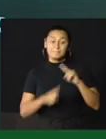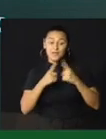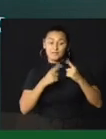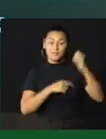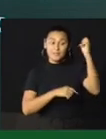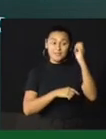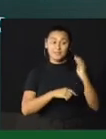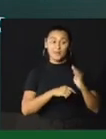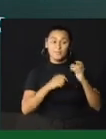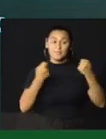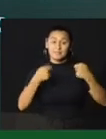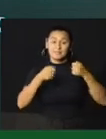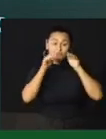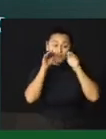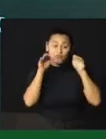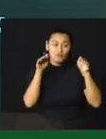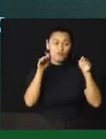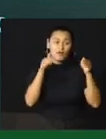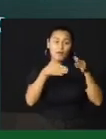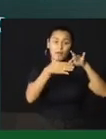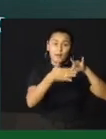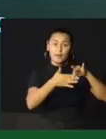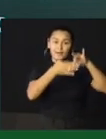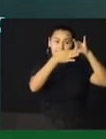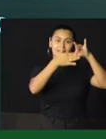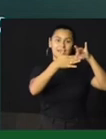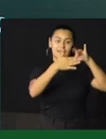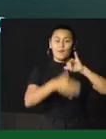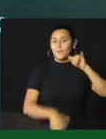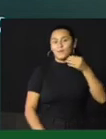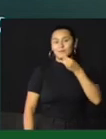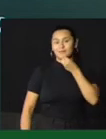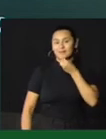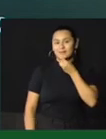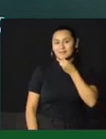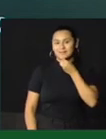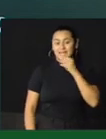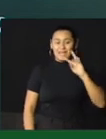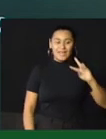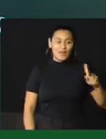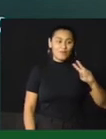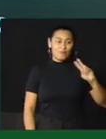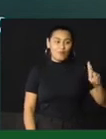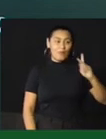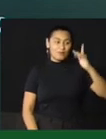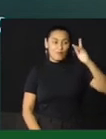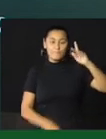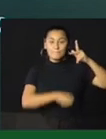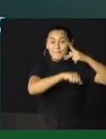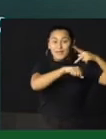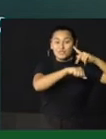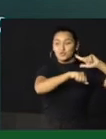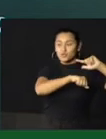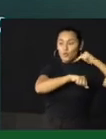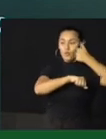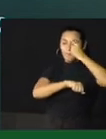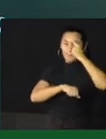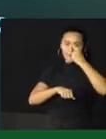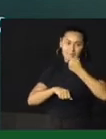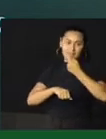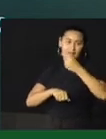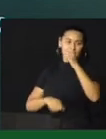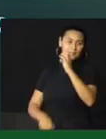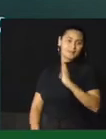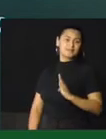protagonista dirigente dessa oportunidade não o nosso país ser dirigido de fora para dentro com um